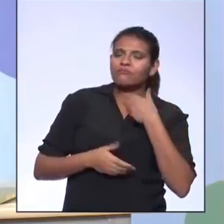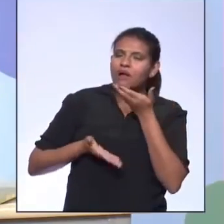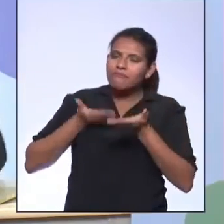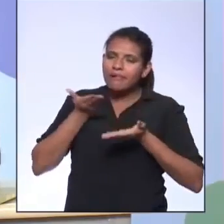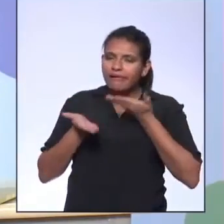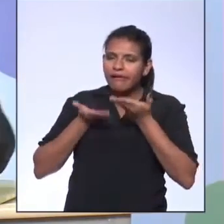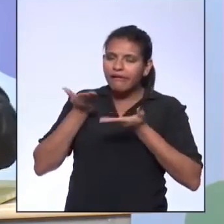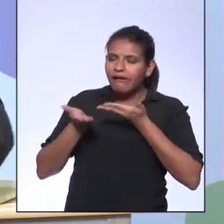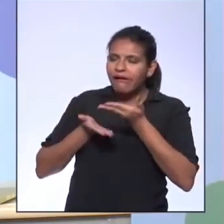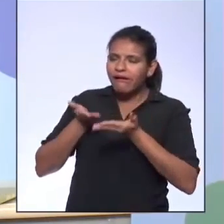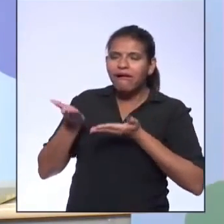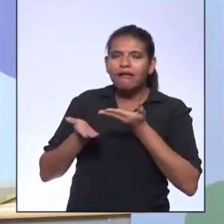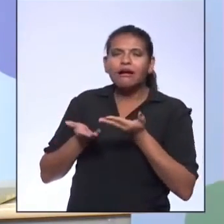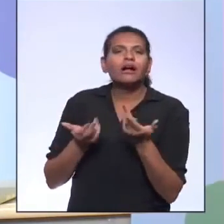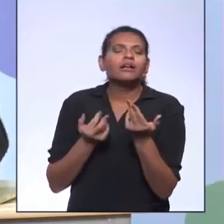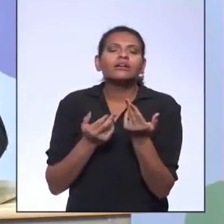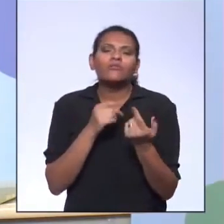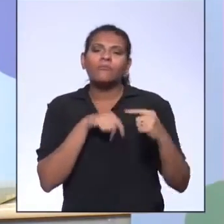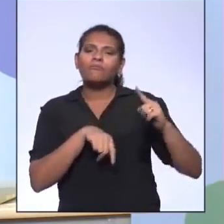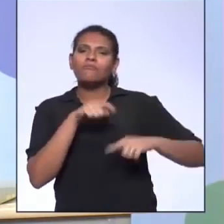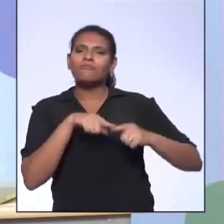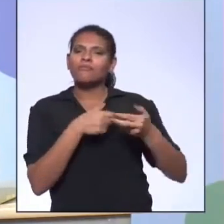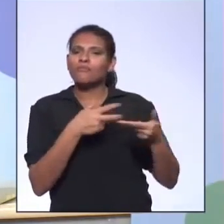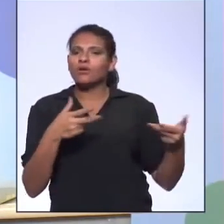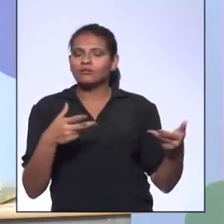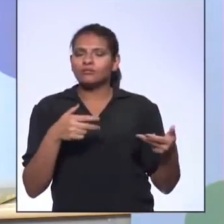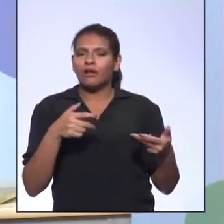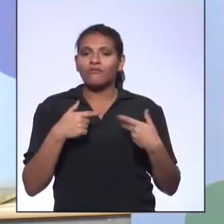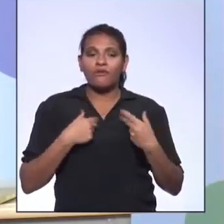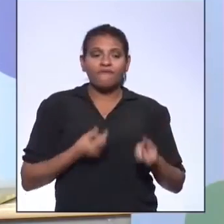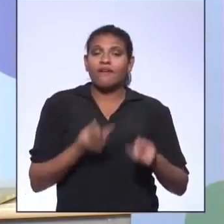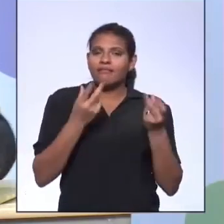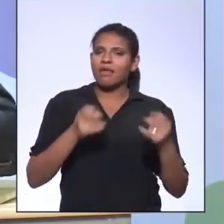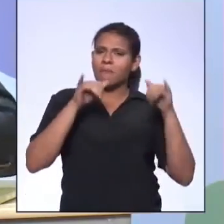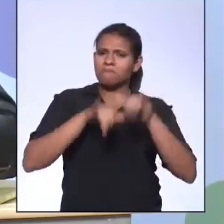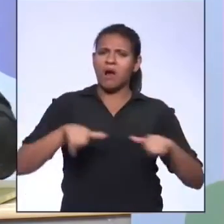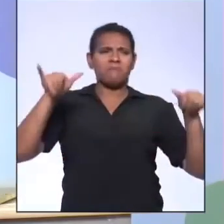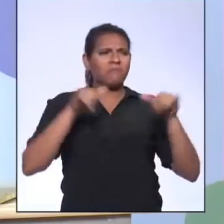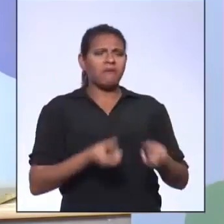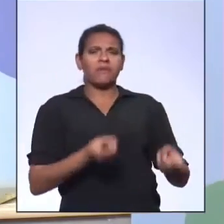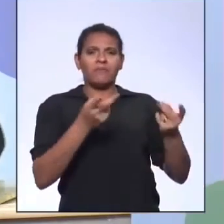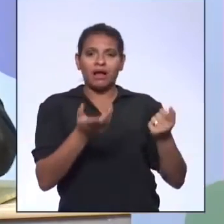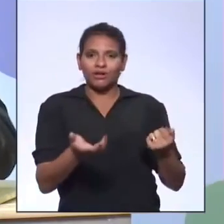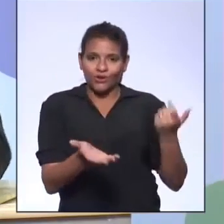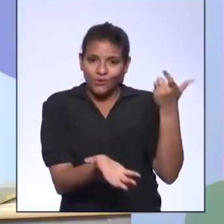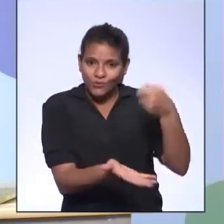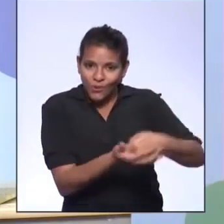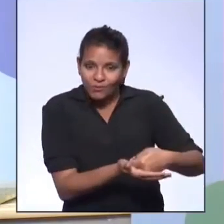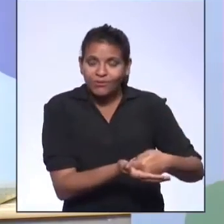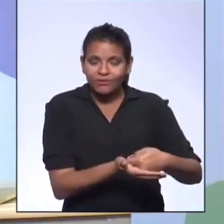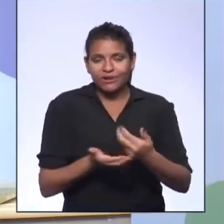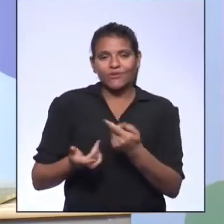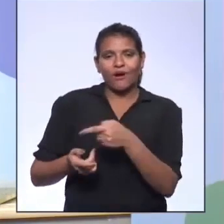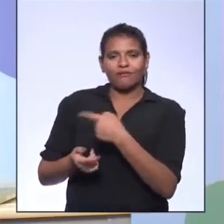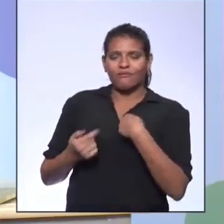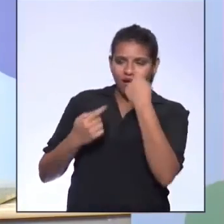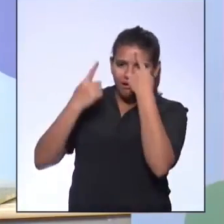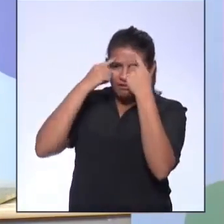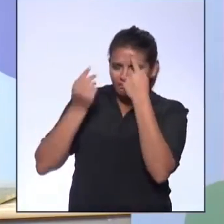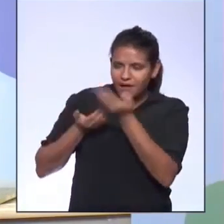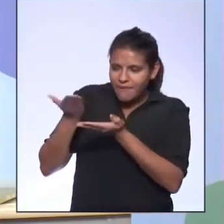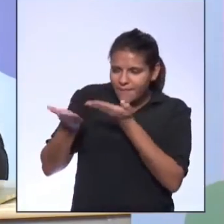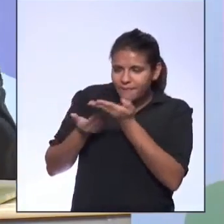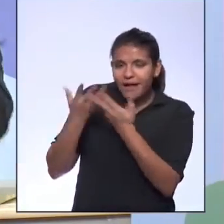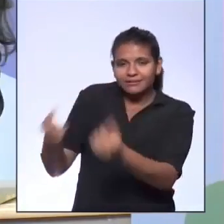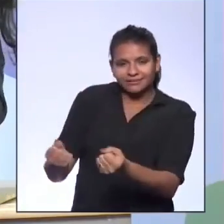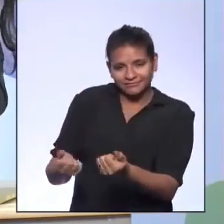vender a minha ideia. Como que a gente vai fazer para vender essa ideia? Antes de de retomar aqui, já passar para o próximo slide, eu